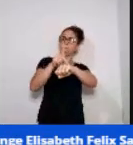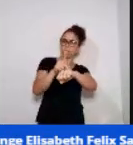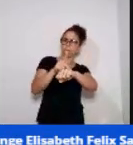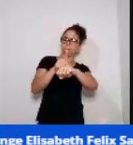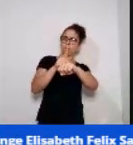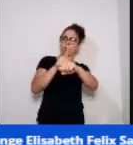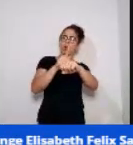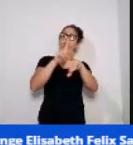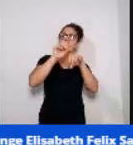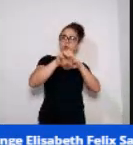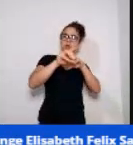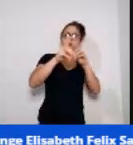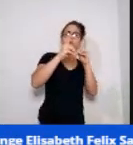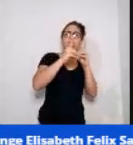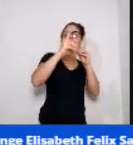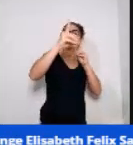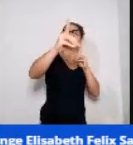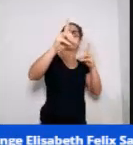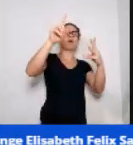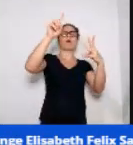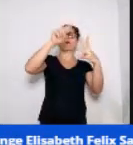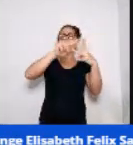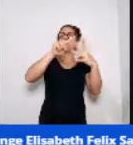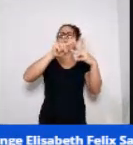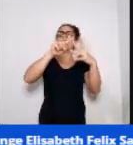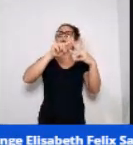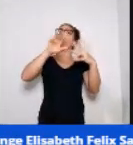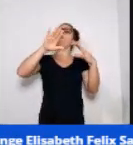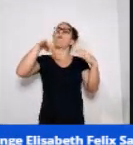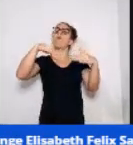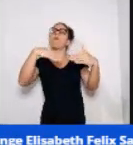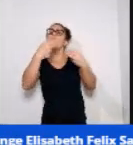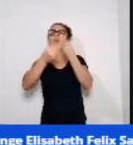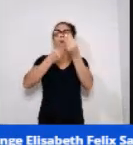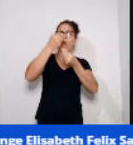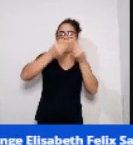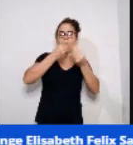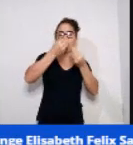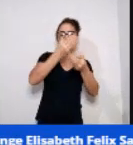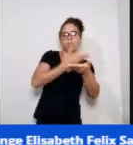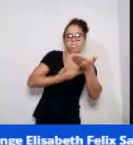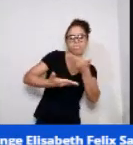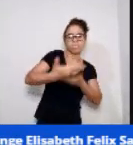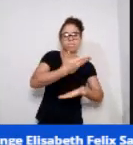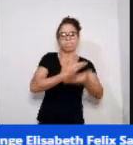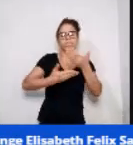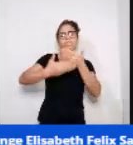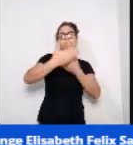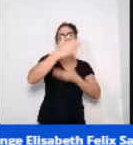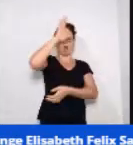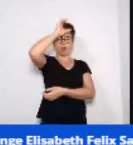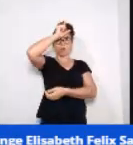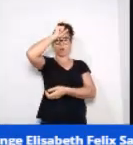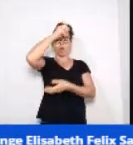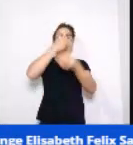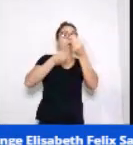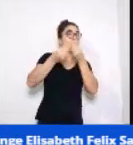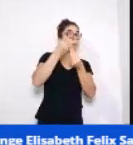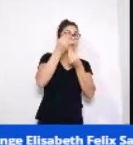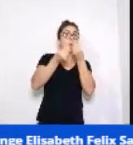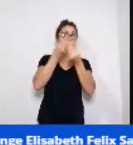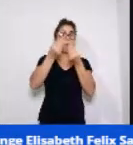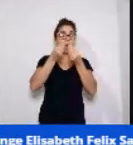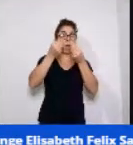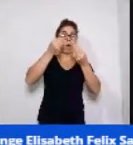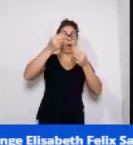a aprendizagem e quais as possibilidades de avaliar? Vai guardando aí essas